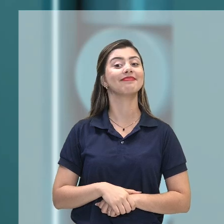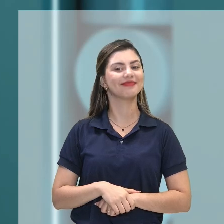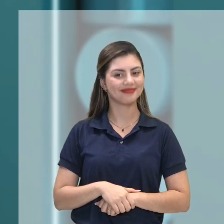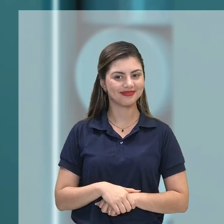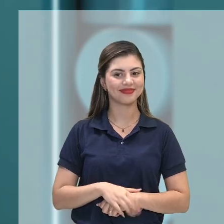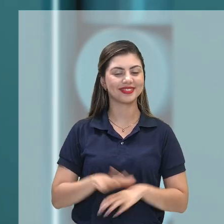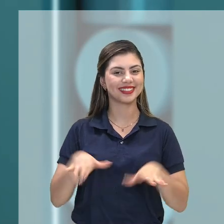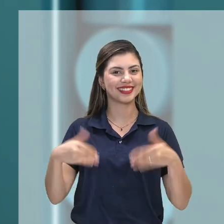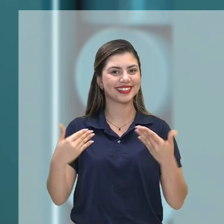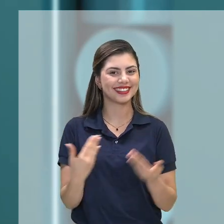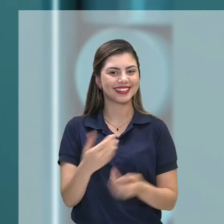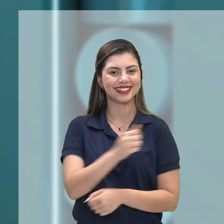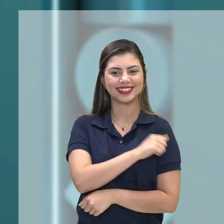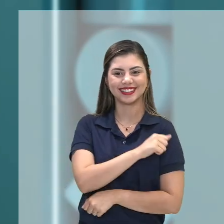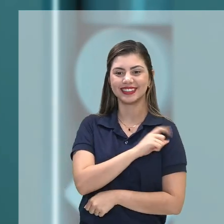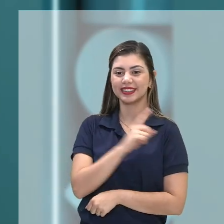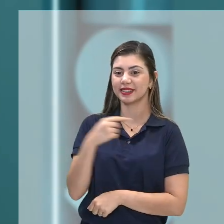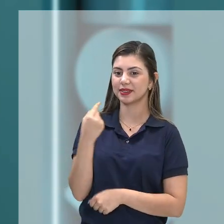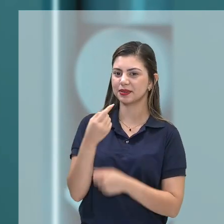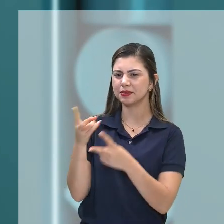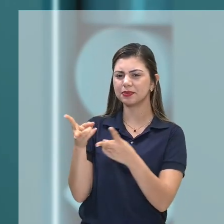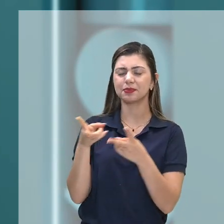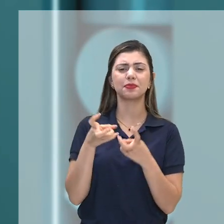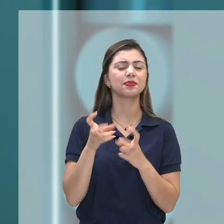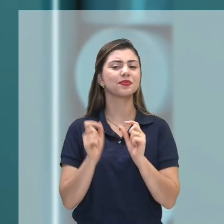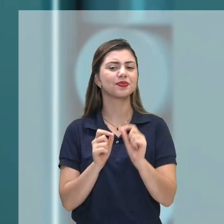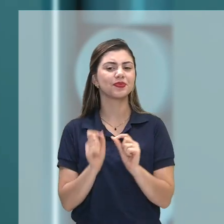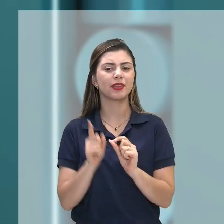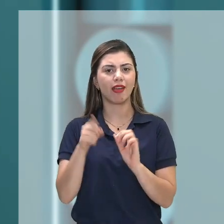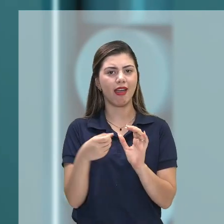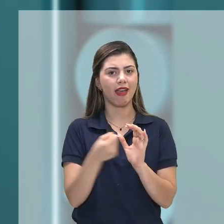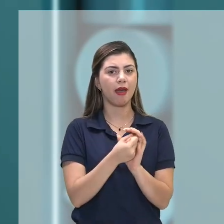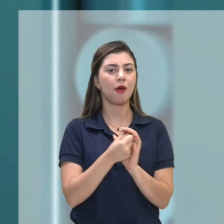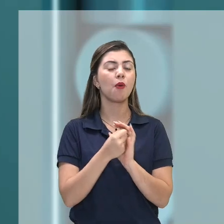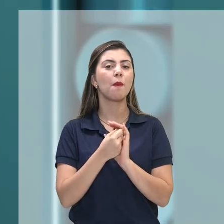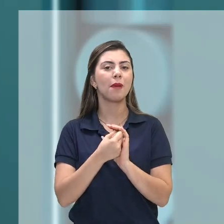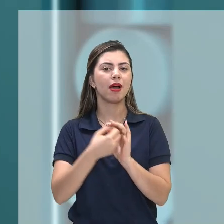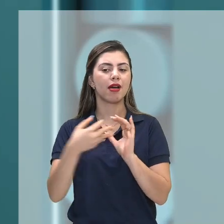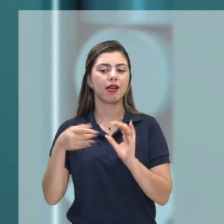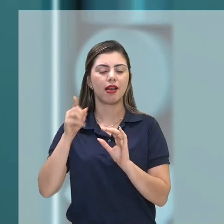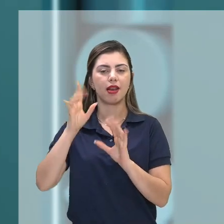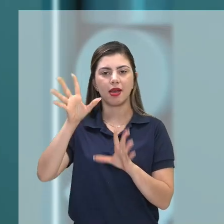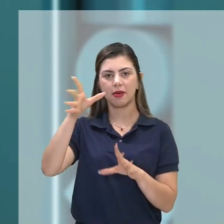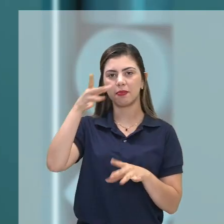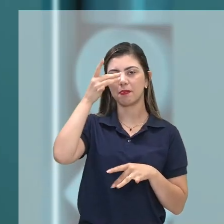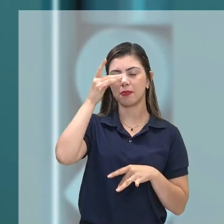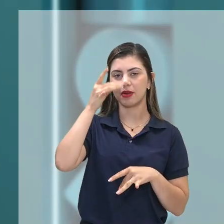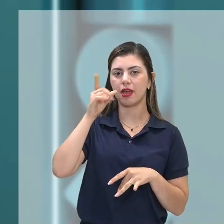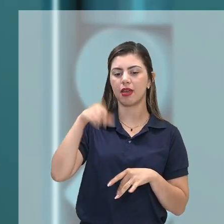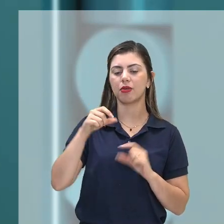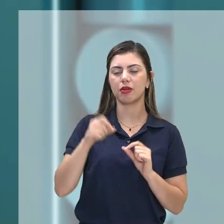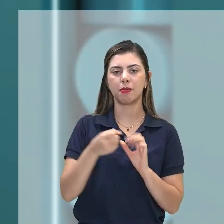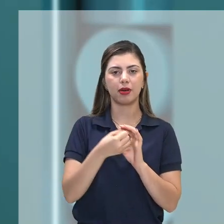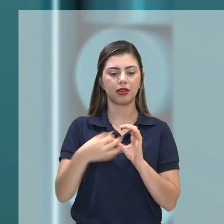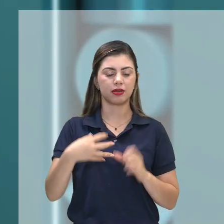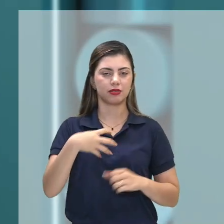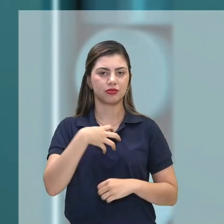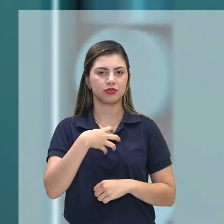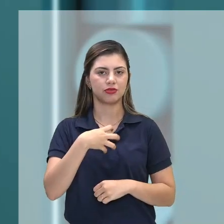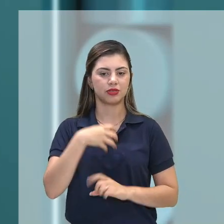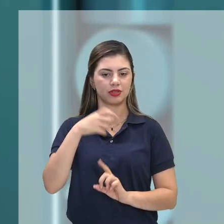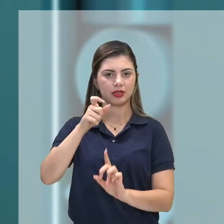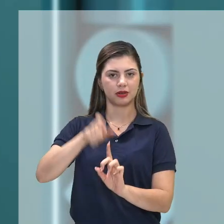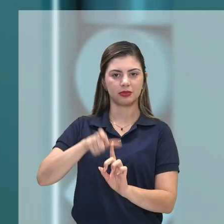Então, turmas, nós percebemos aí uma caracterização dessa personagem. Olha que interessante, toda